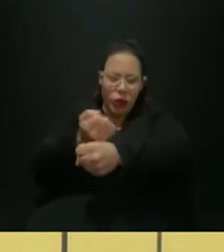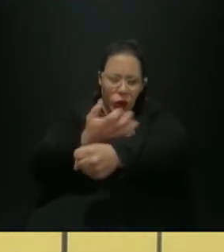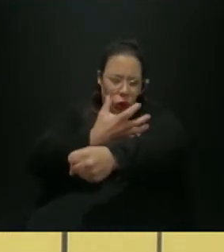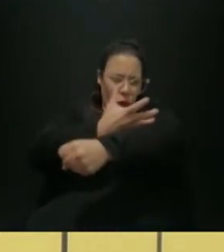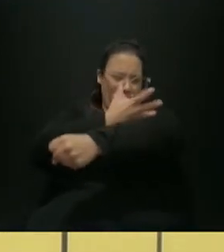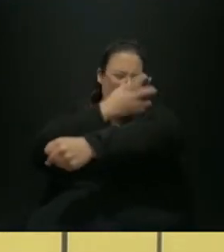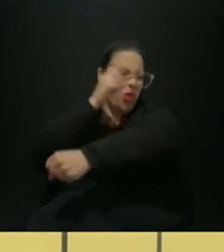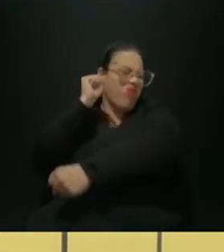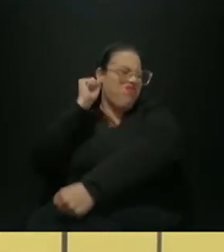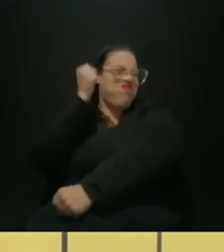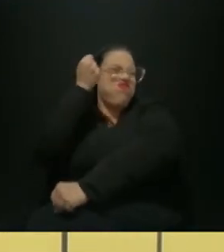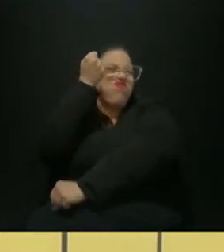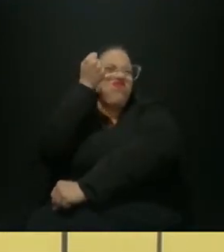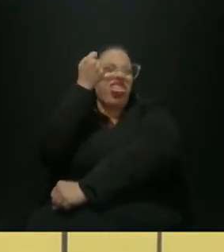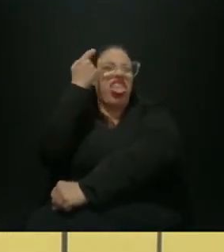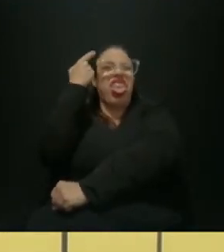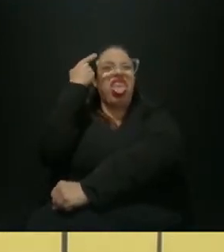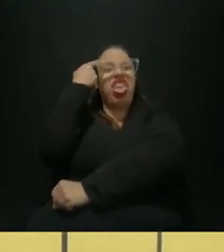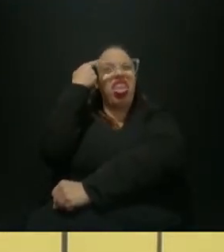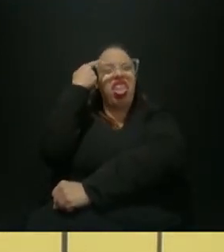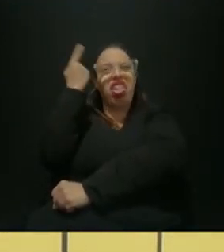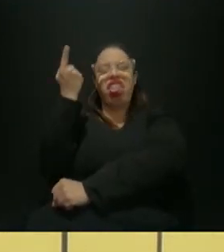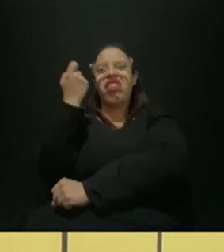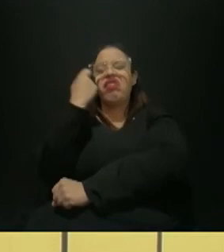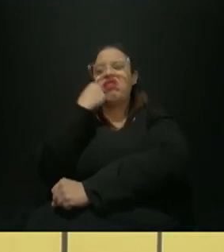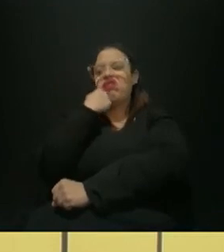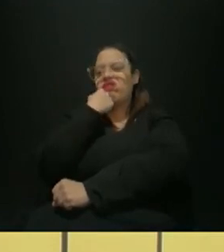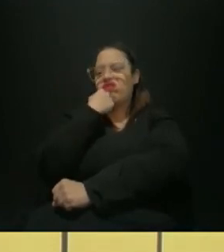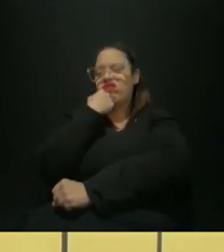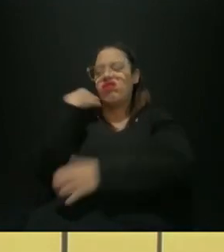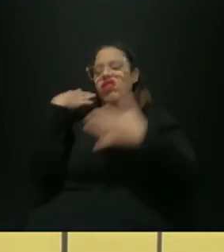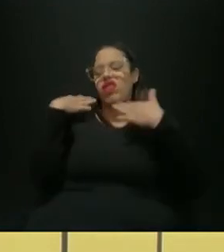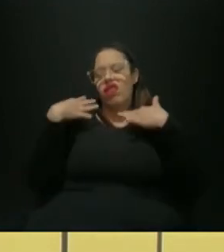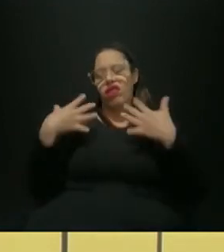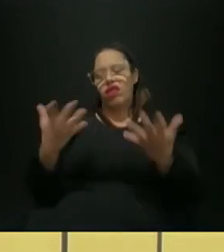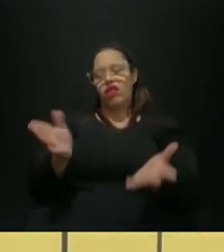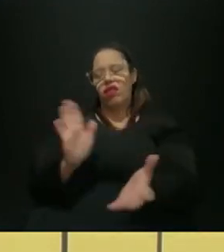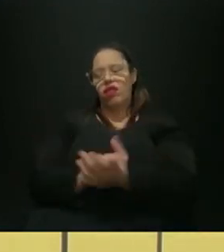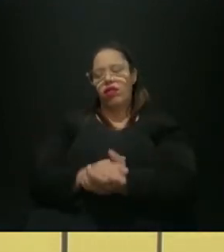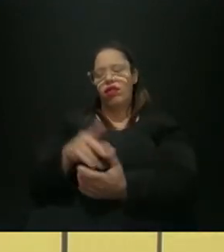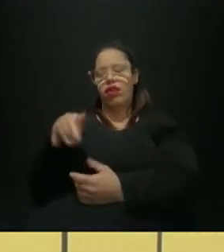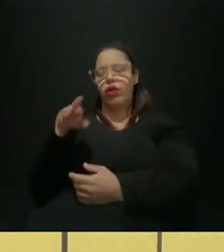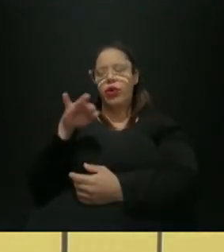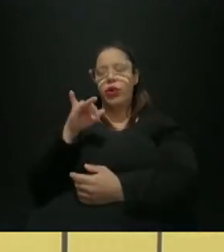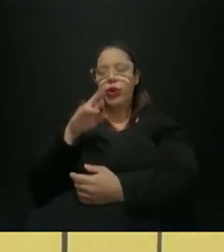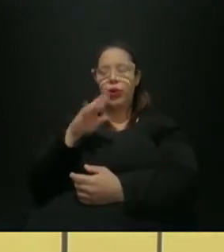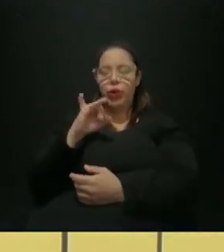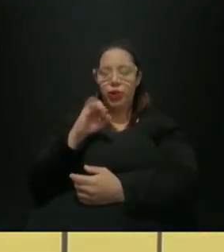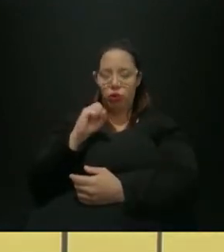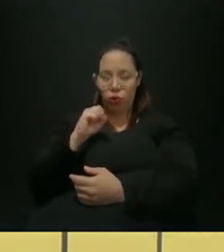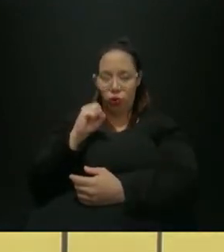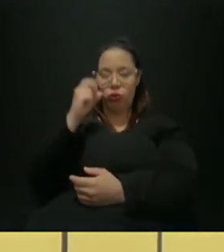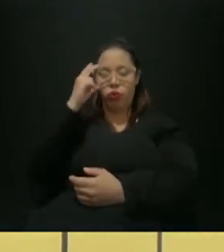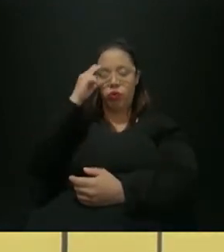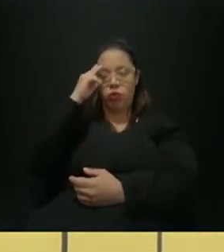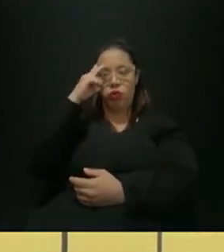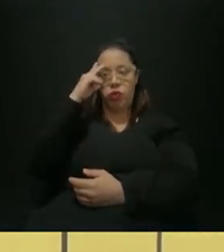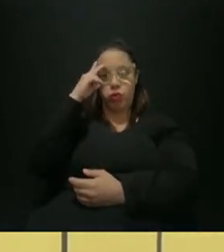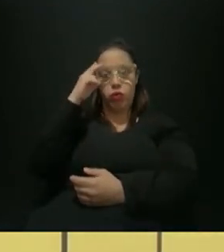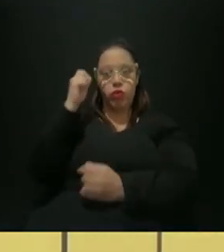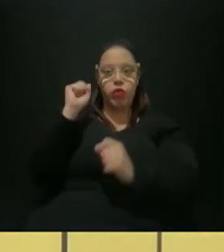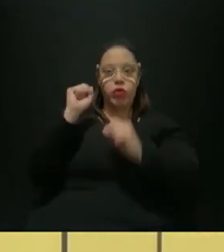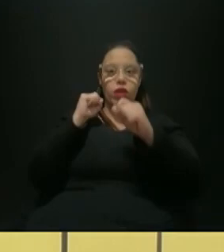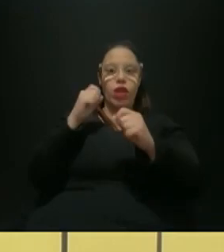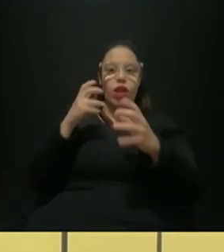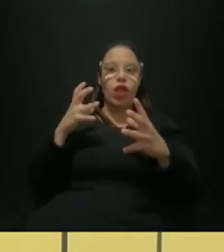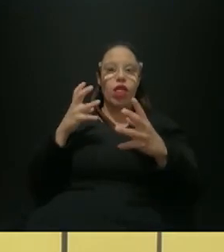lesa neurônios, você tem problemas físicos dos neurônios, as bainhas dos nervos destruídas. Sim. Então não se recupera tão fácil. É